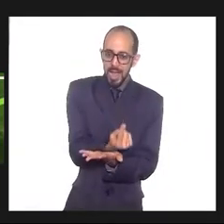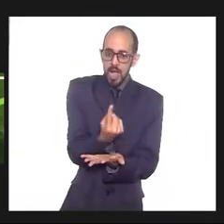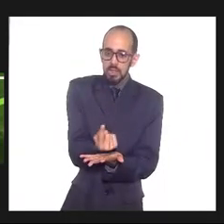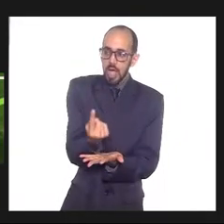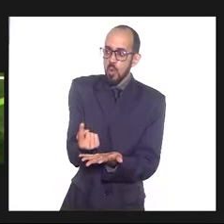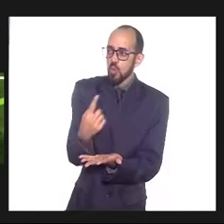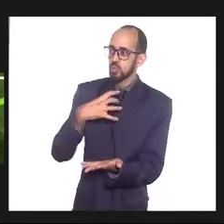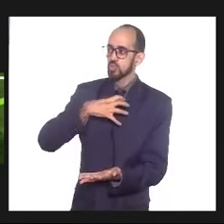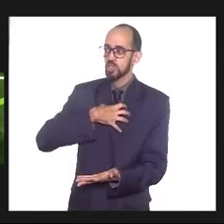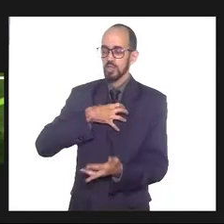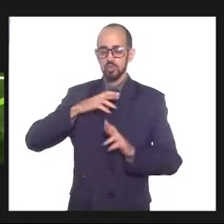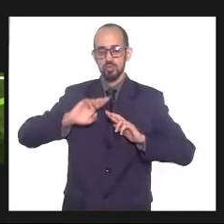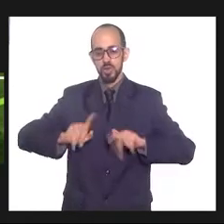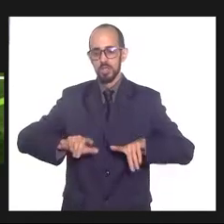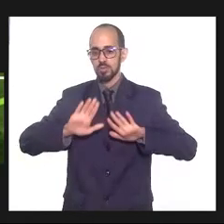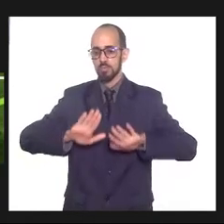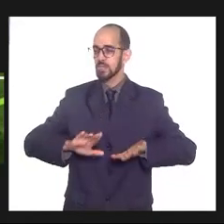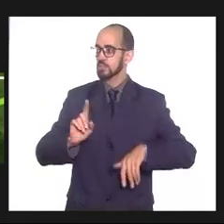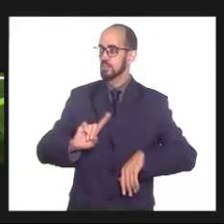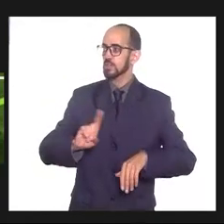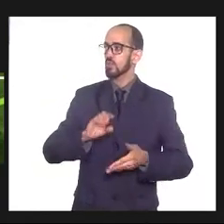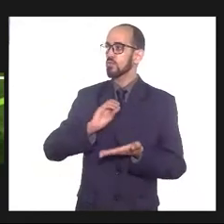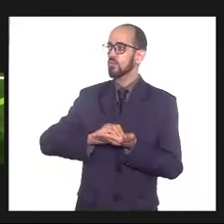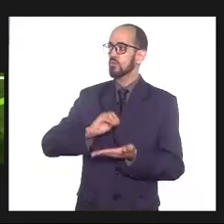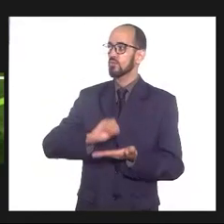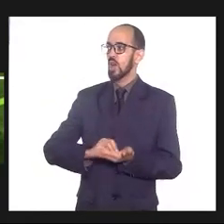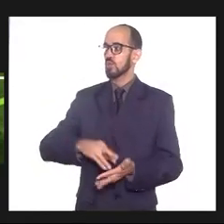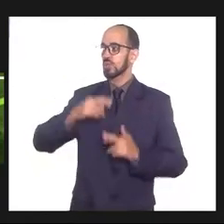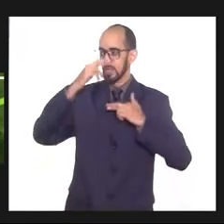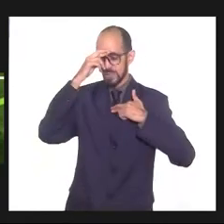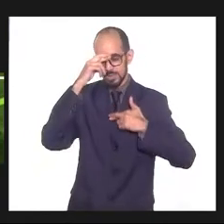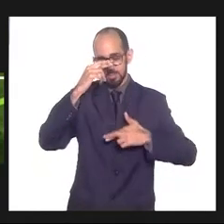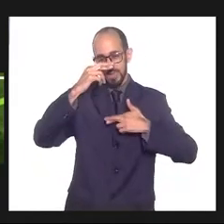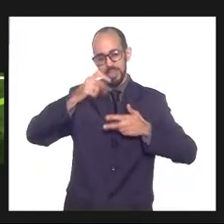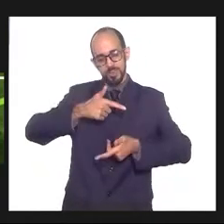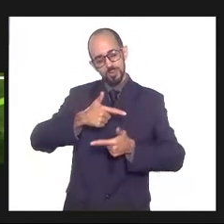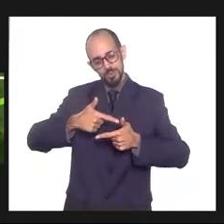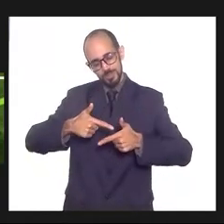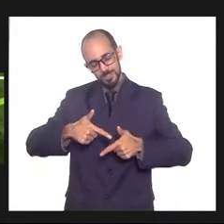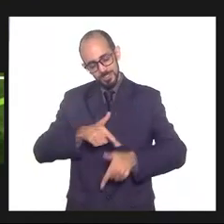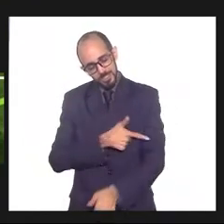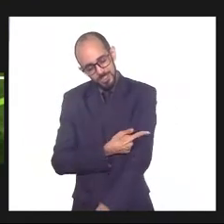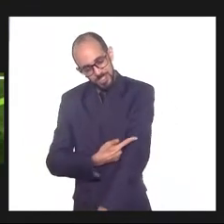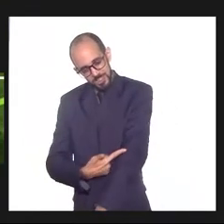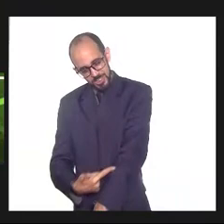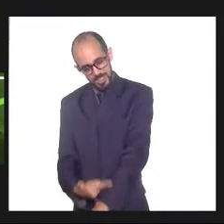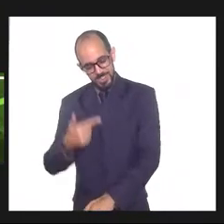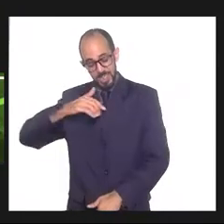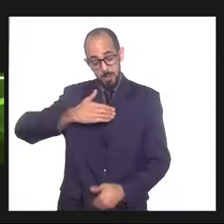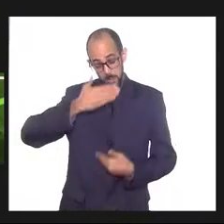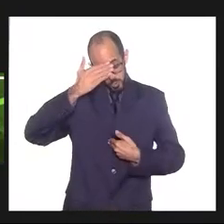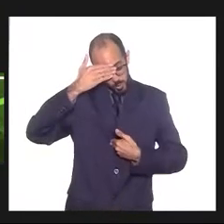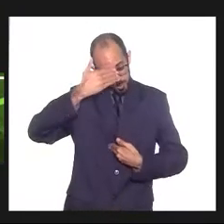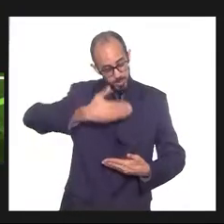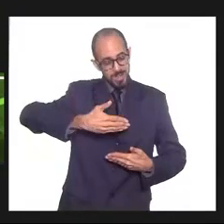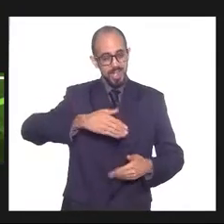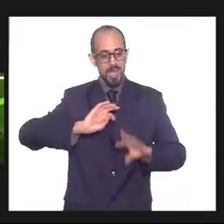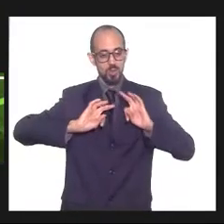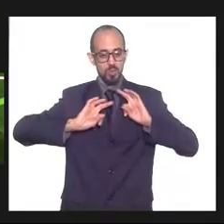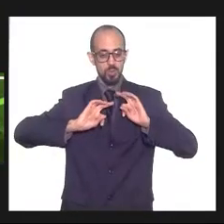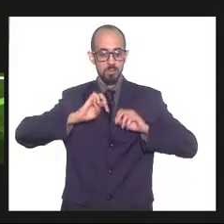seu jeito mas não nos falta aqui respeito sabedoria gente mesmo então muito muito obrigada